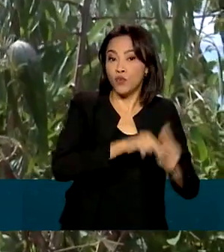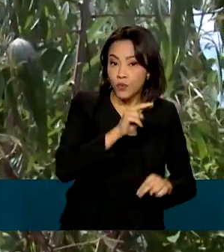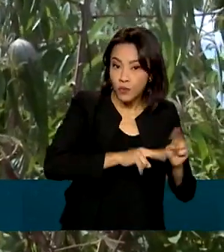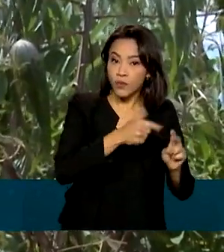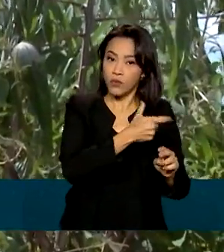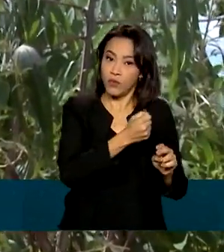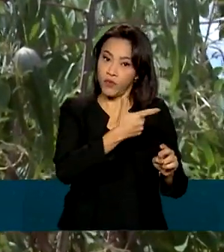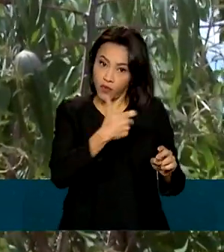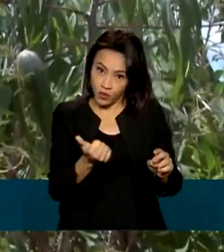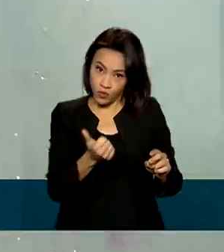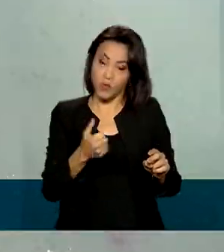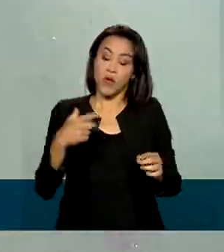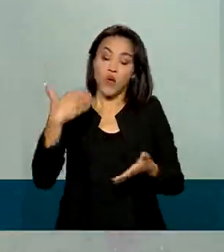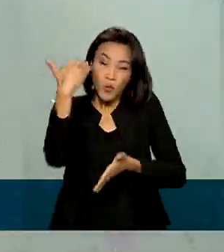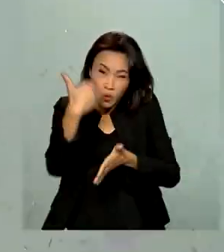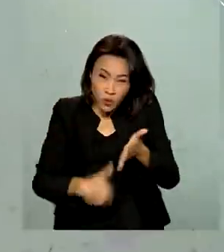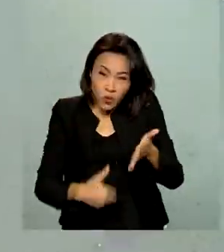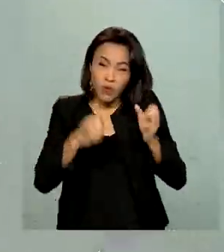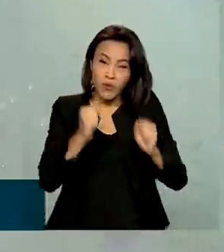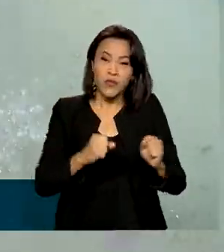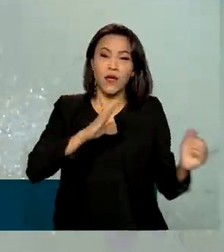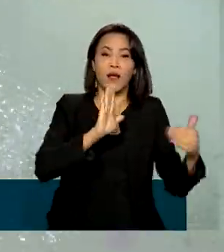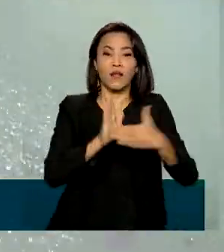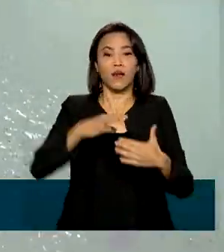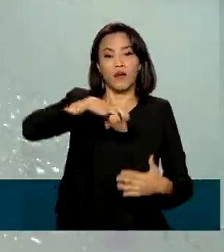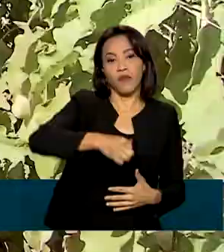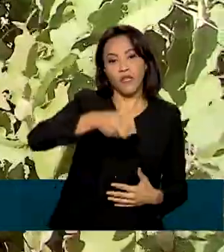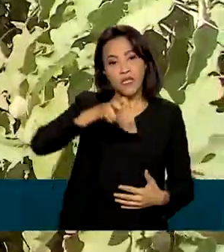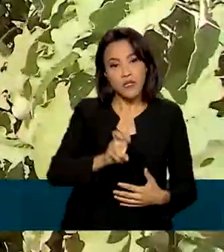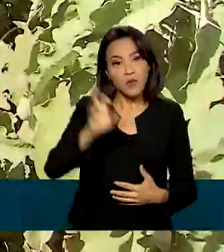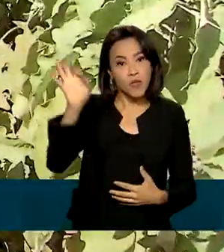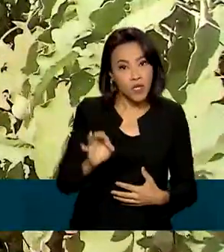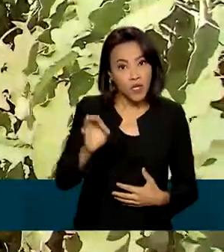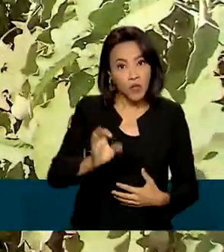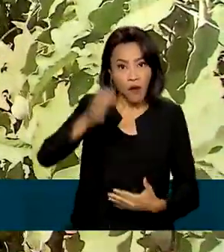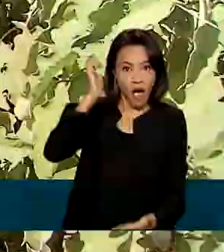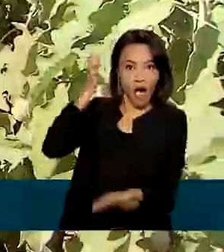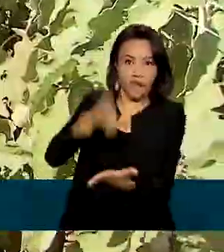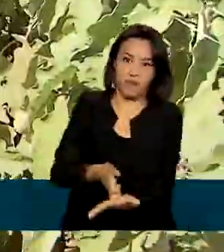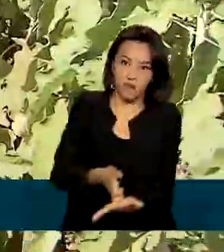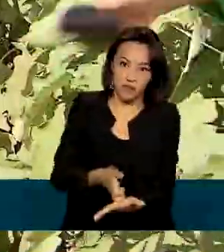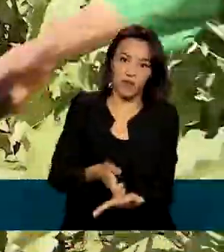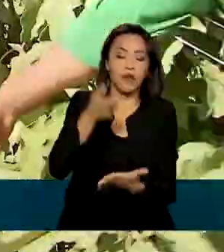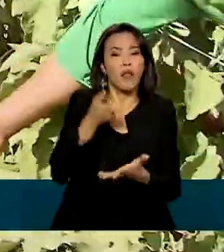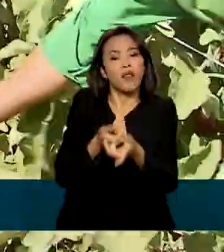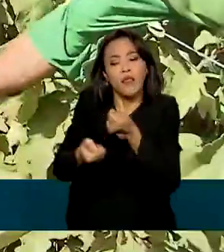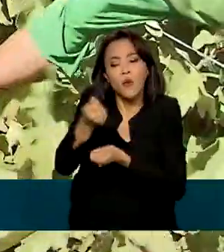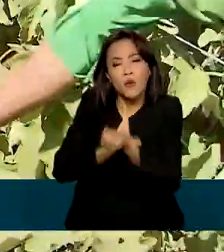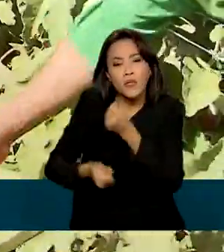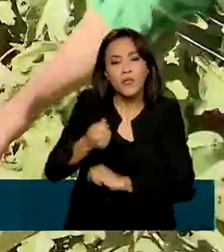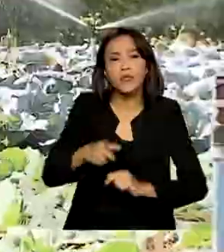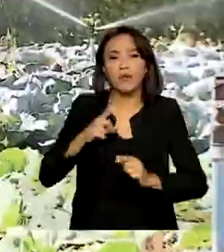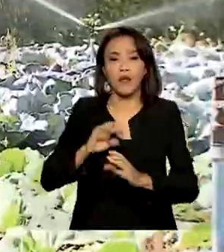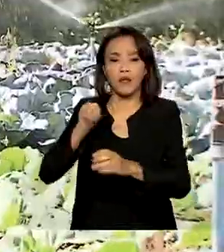da União o desconto pode chegar a noventa e cinco porcento para pagamento à vista a negociação está disponível no portal regularize